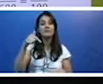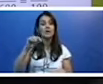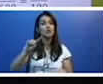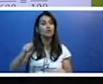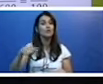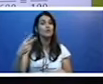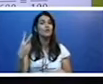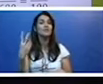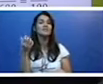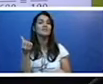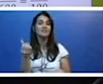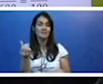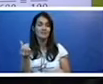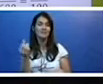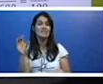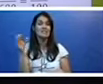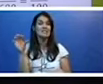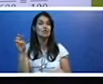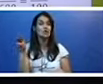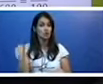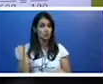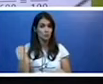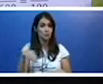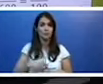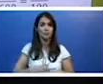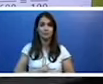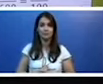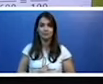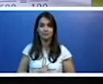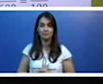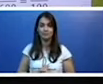7,26 centímetros. Ok?